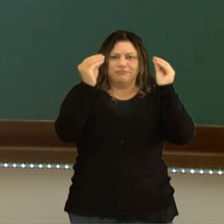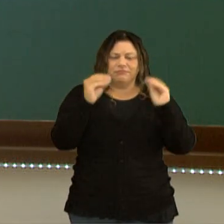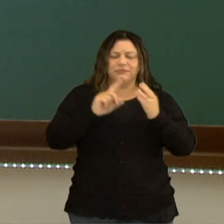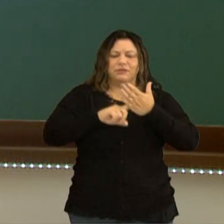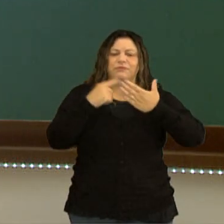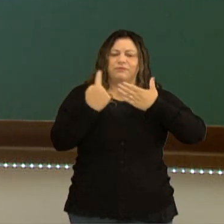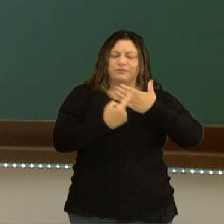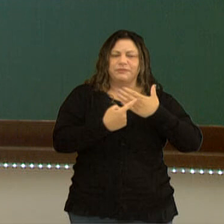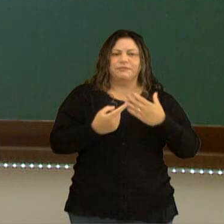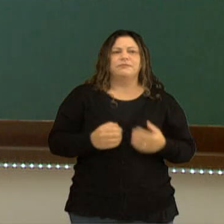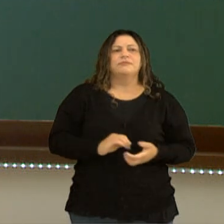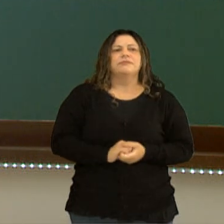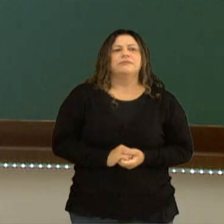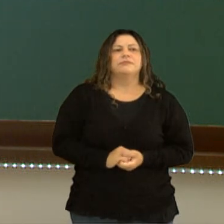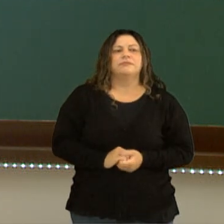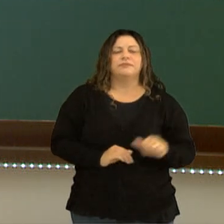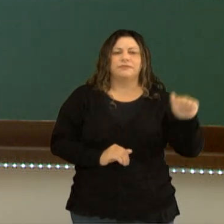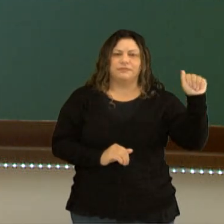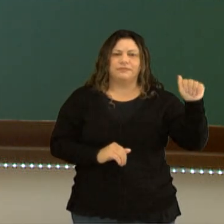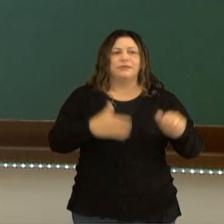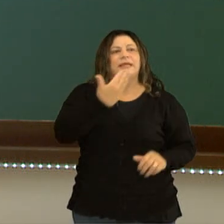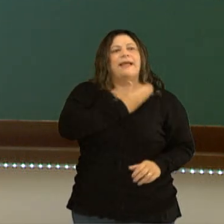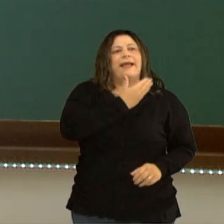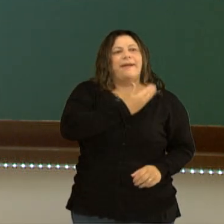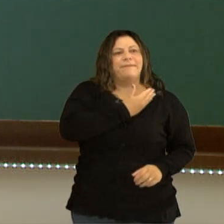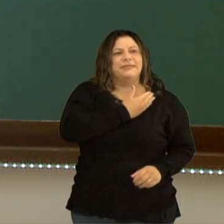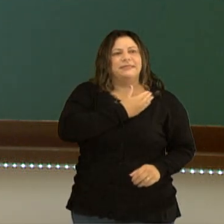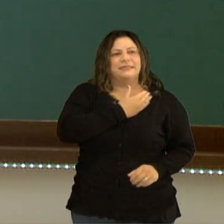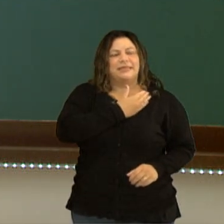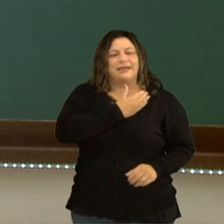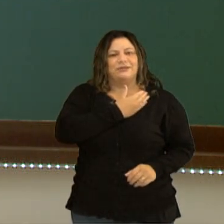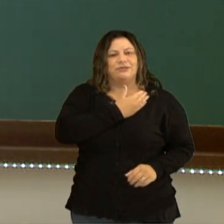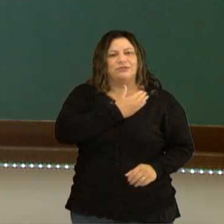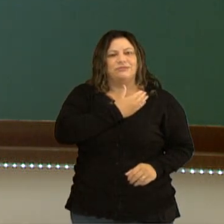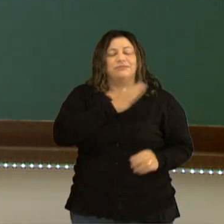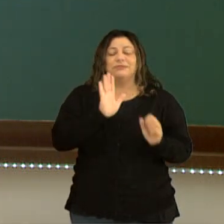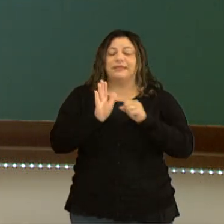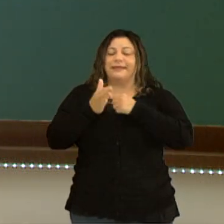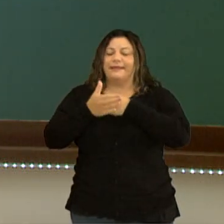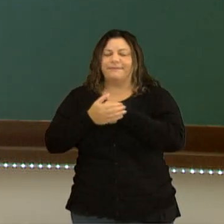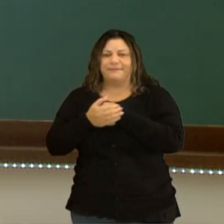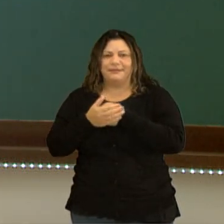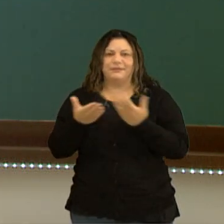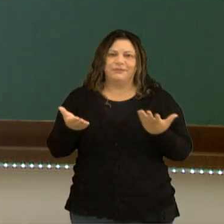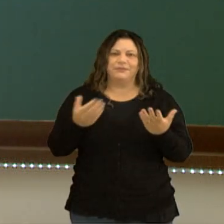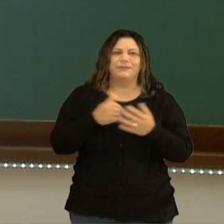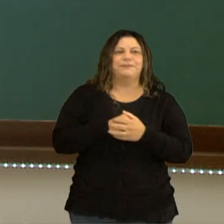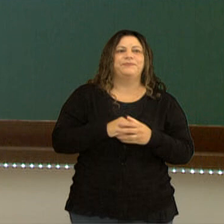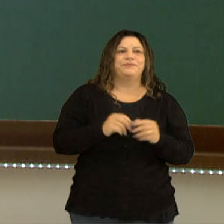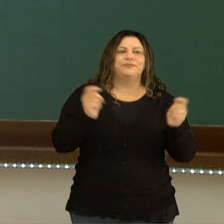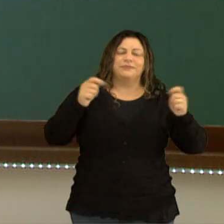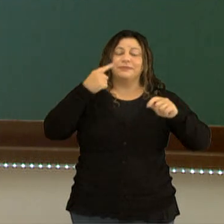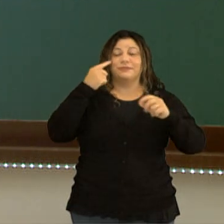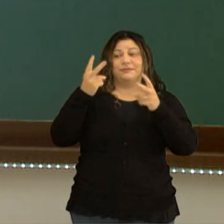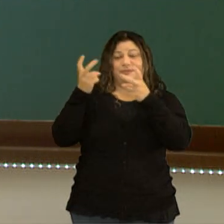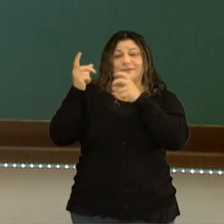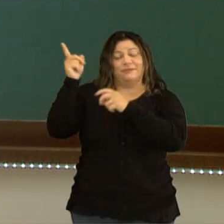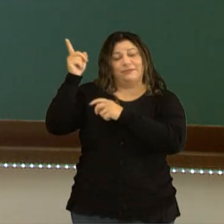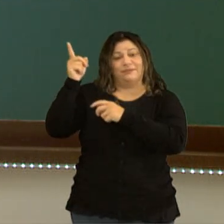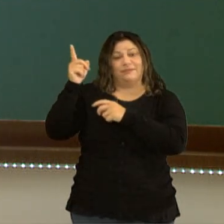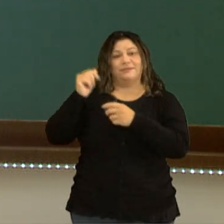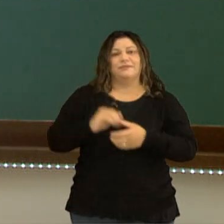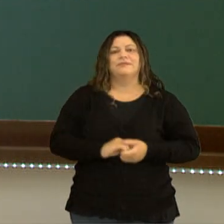linguagem. Então, temos aqui, letra A, amizade e abrigo. Então, construa uma frase em que tenha essas palavras e você faça